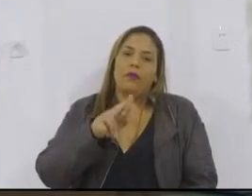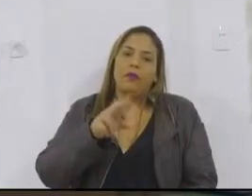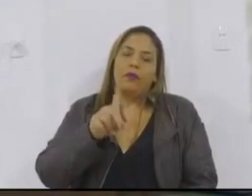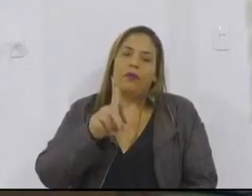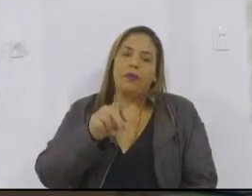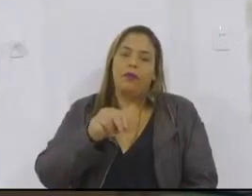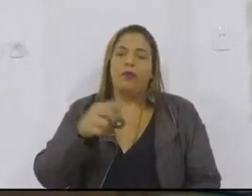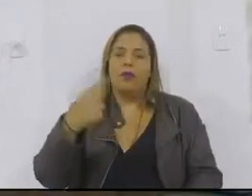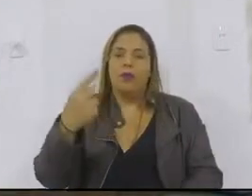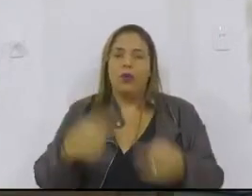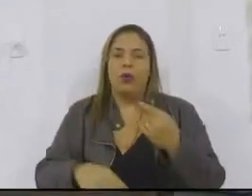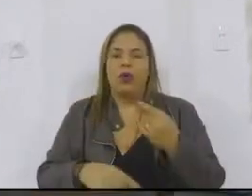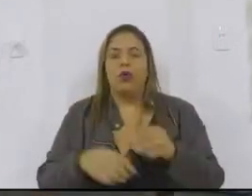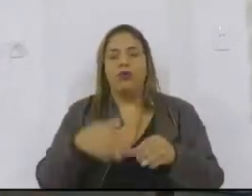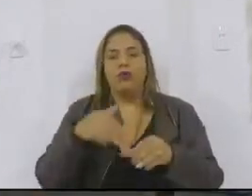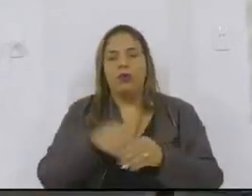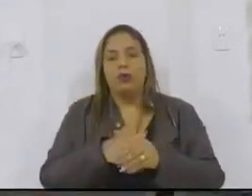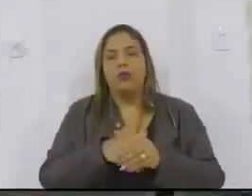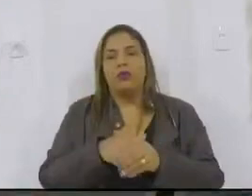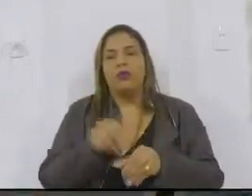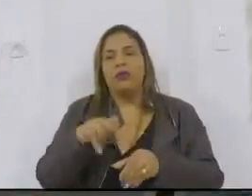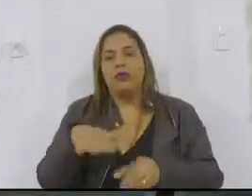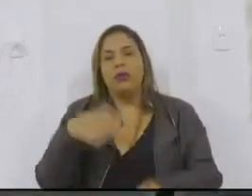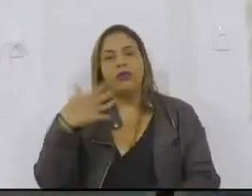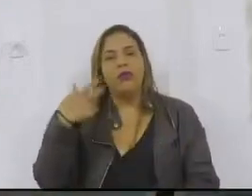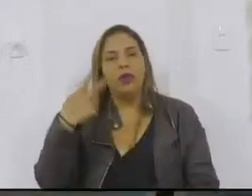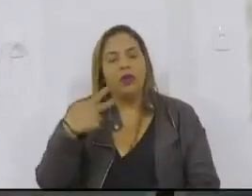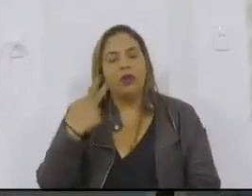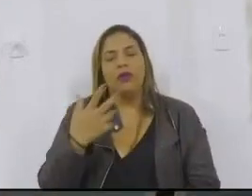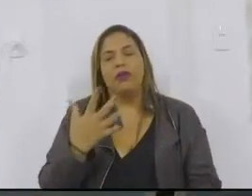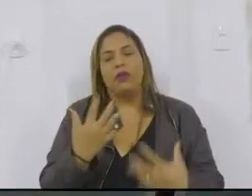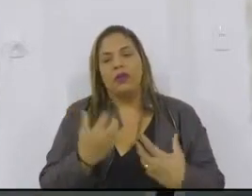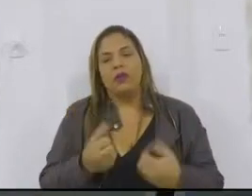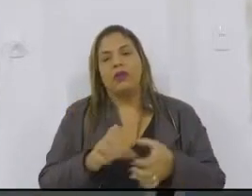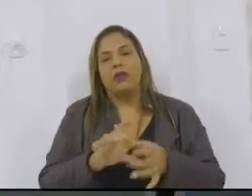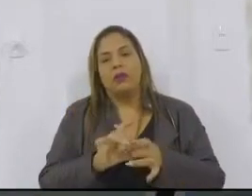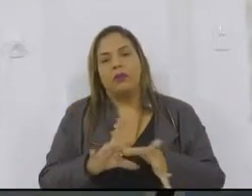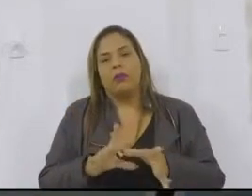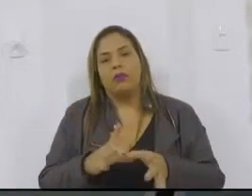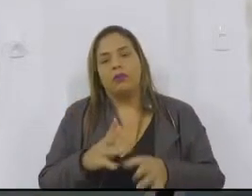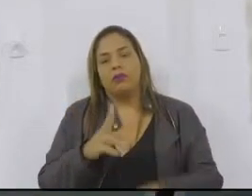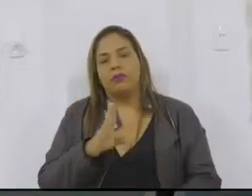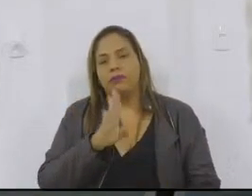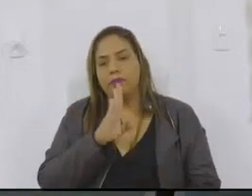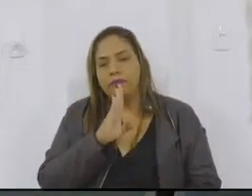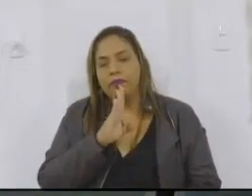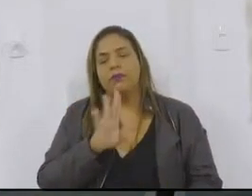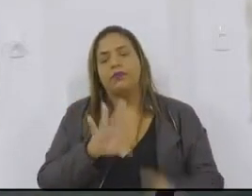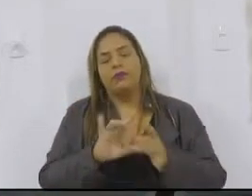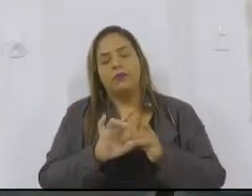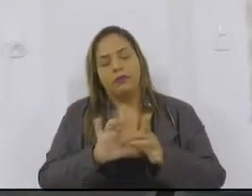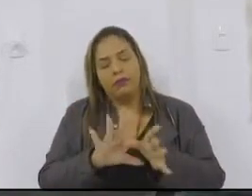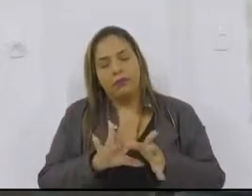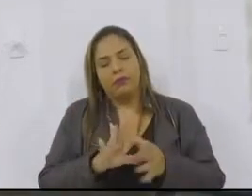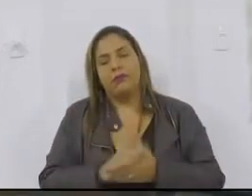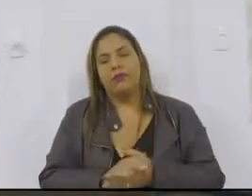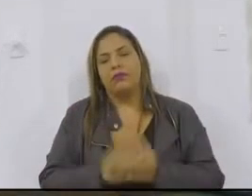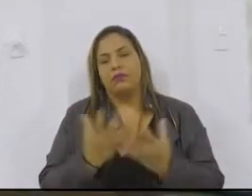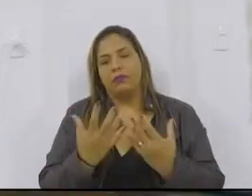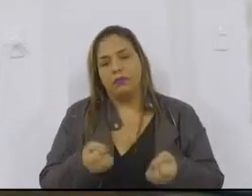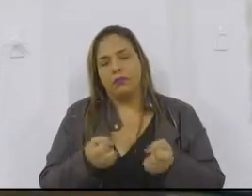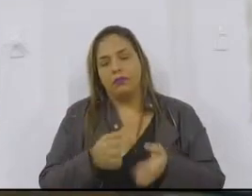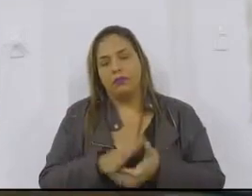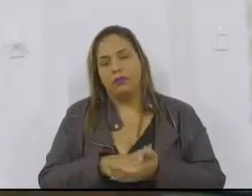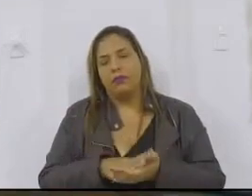discussão, em votação, os vereadores que aprovam, permaneçam como se encontram. Aprovado. Do Poder